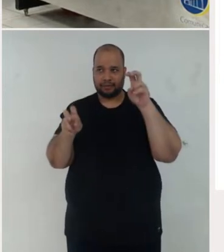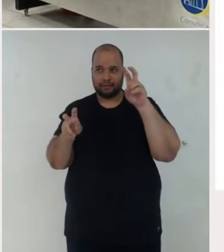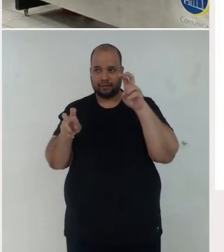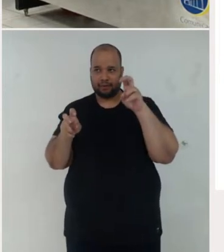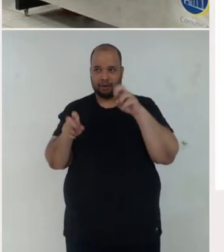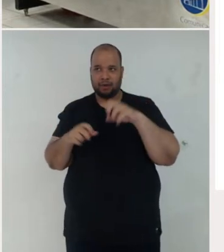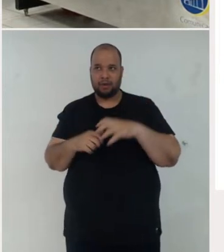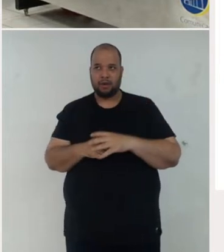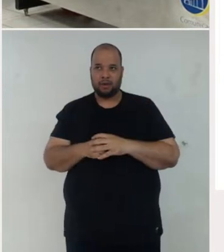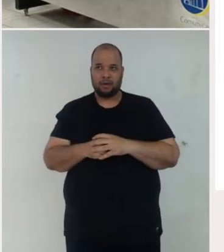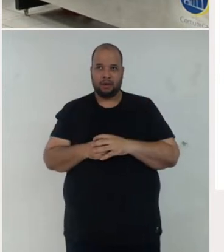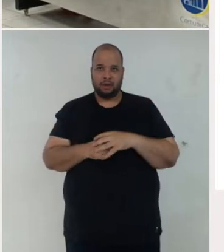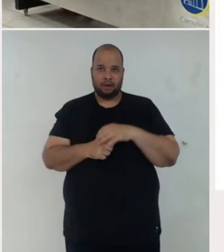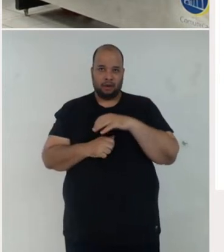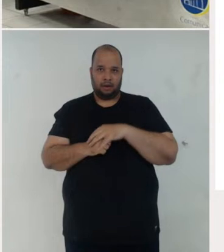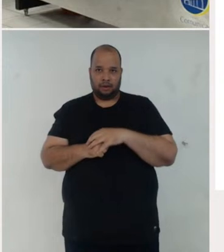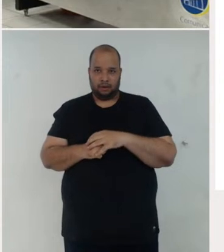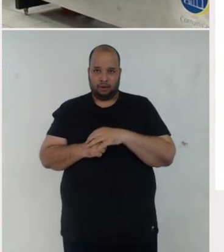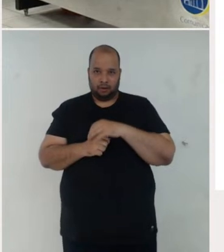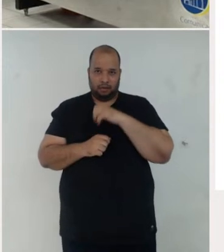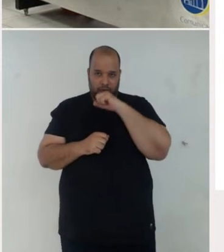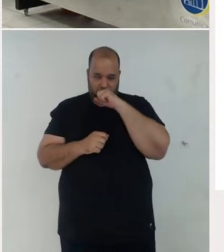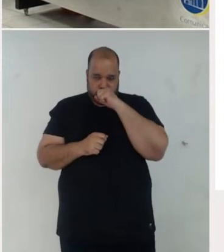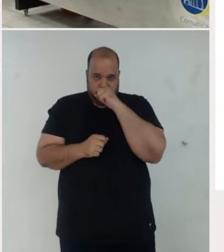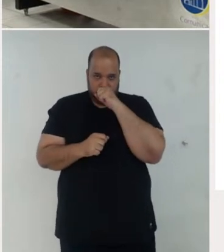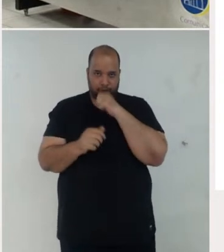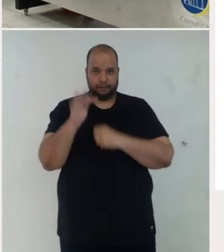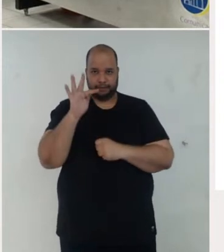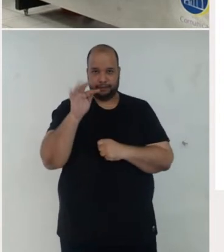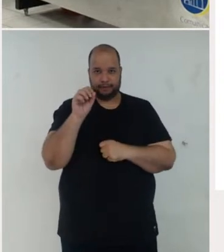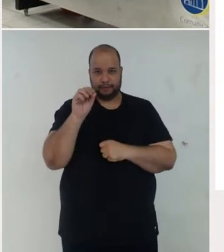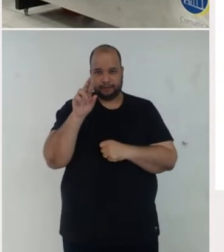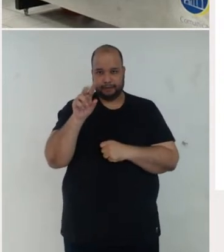pódio, juntamos forças então para construir esse trabalho.